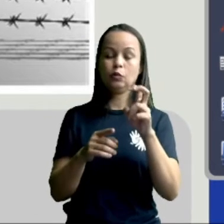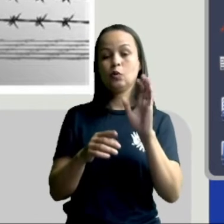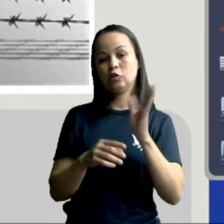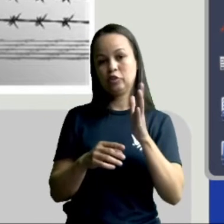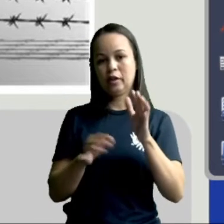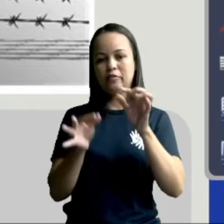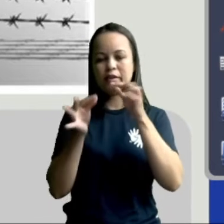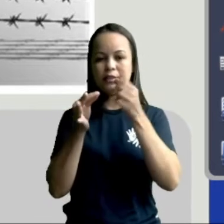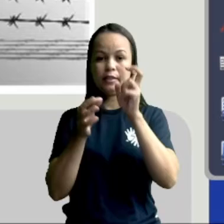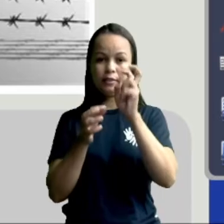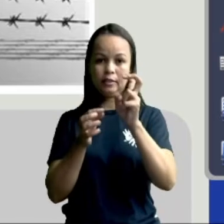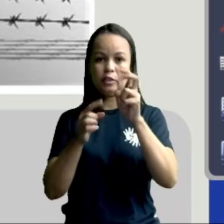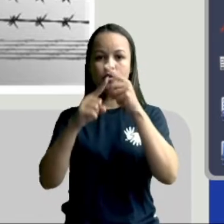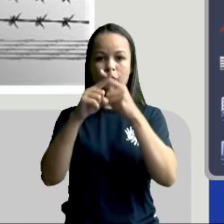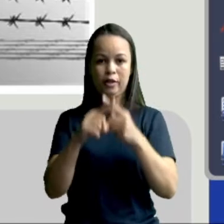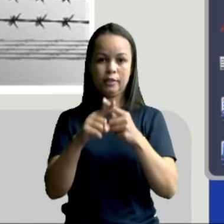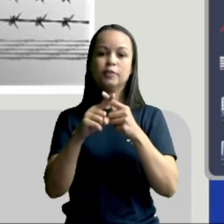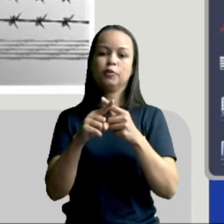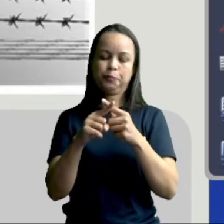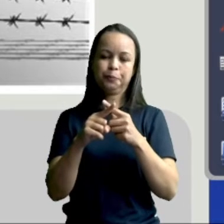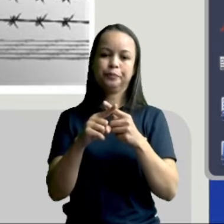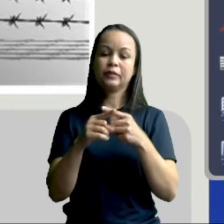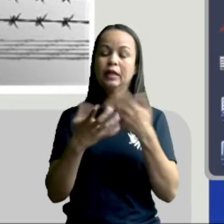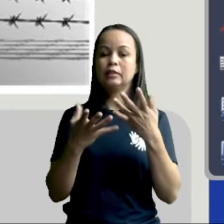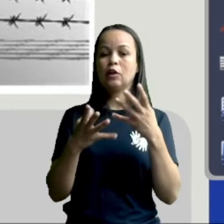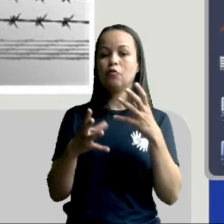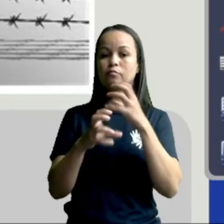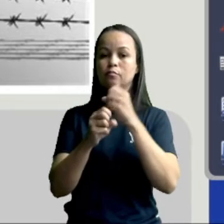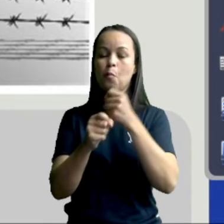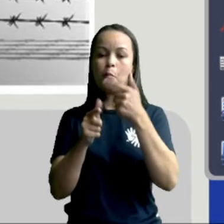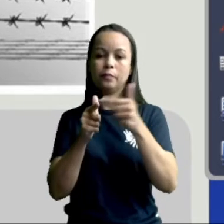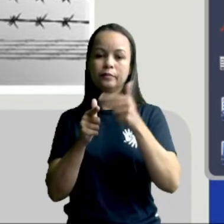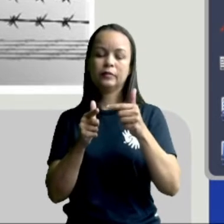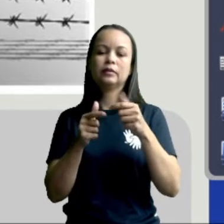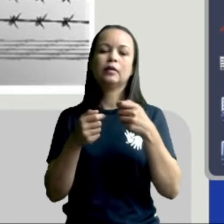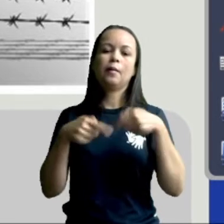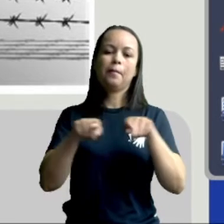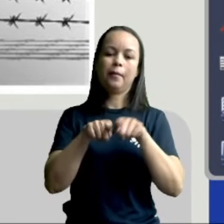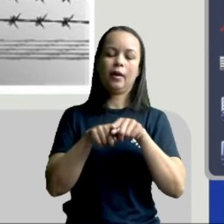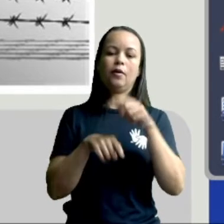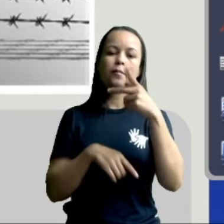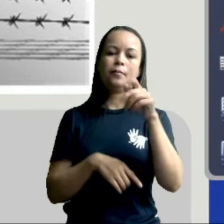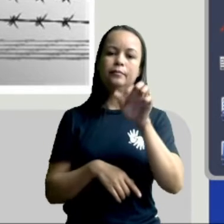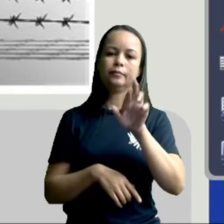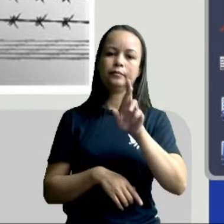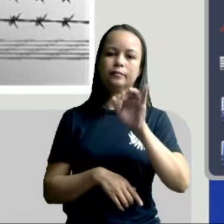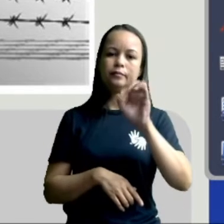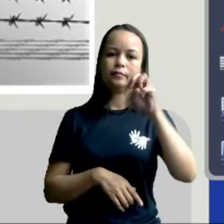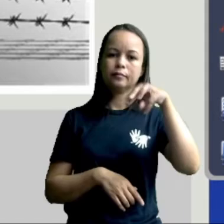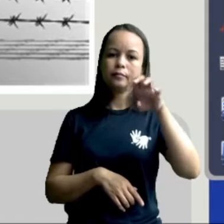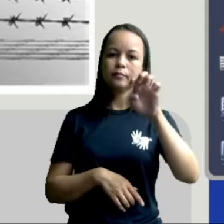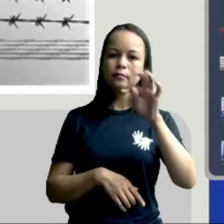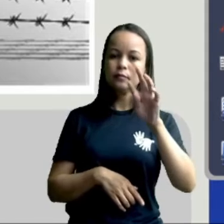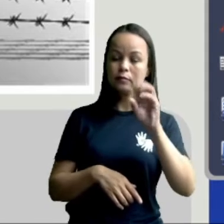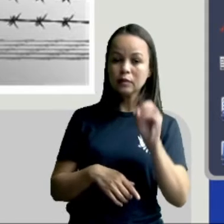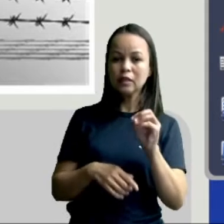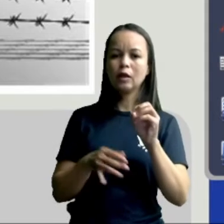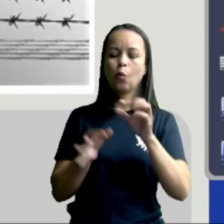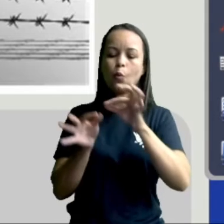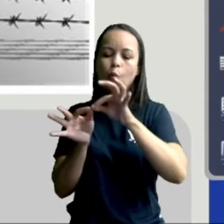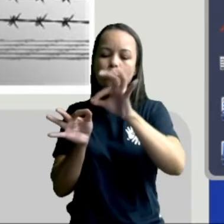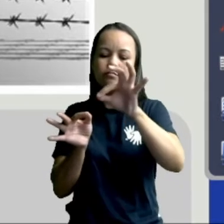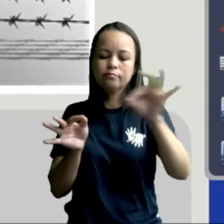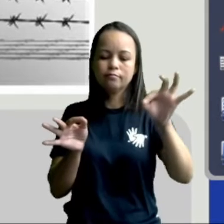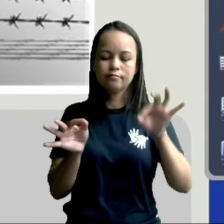5 vezes. Então, aqui é um problema onde a gente vai estar calculando também o perímetro. A gente está olhando para o contorno da figura.